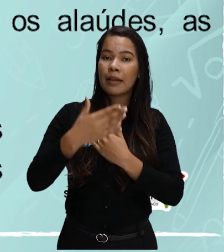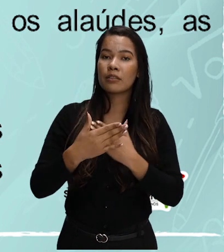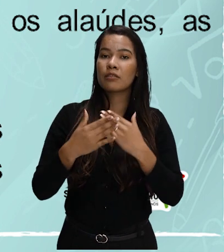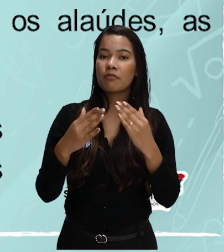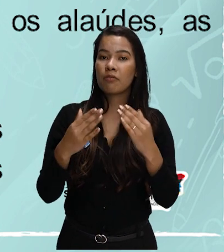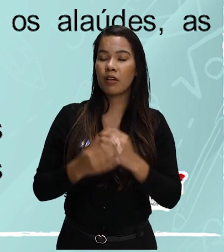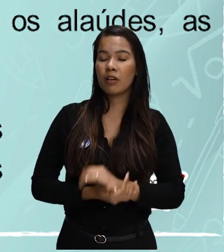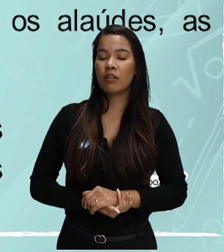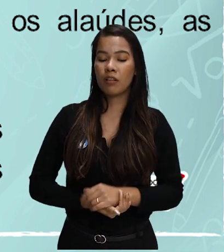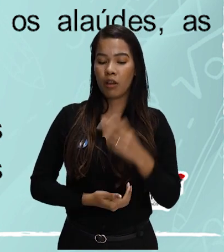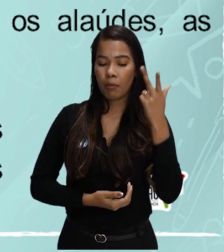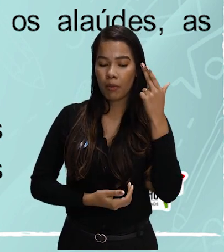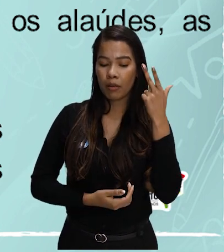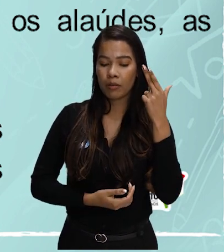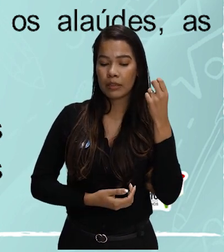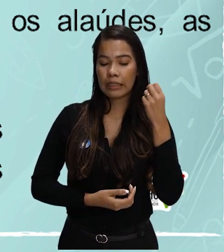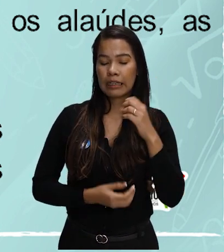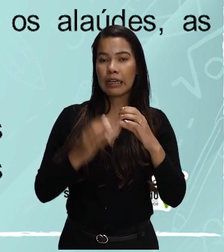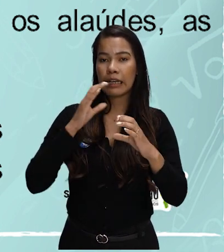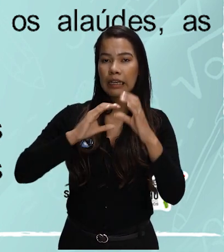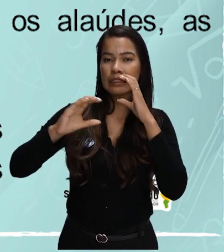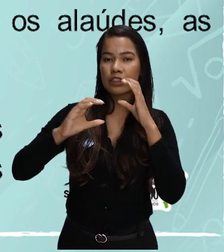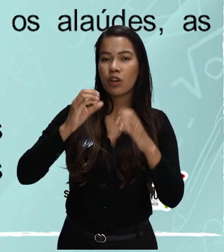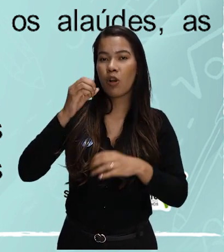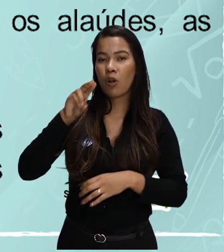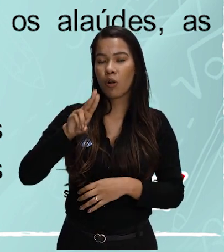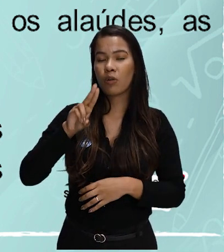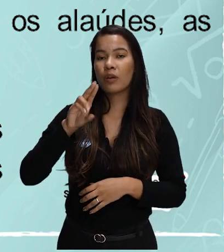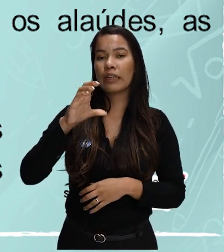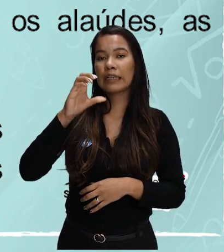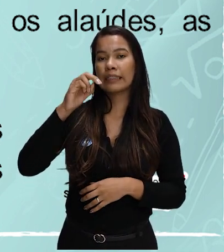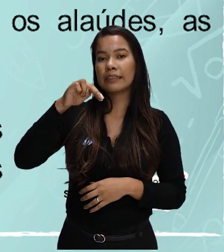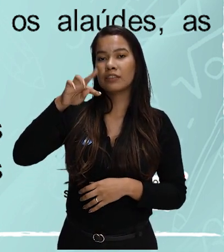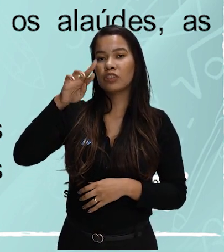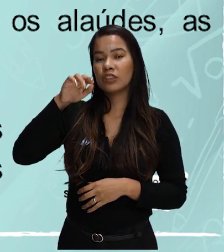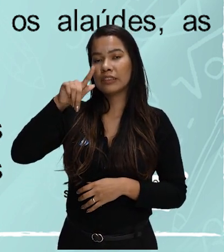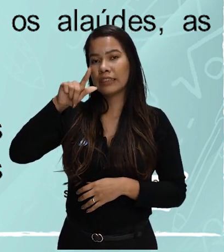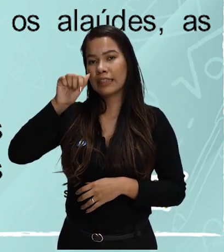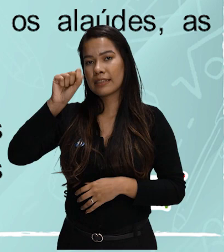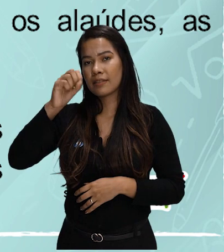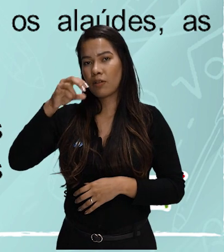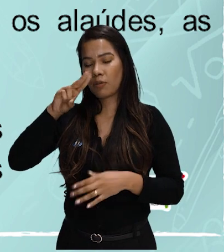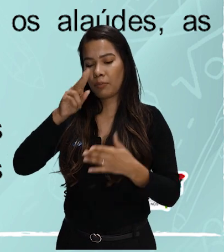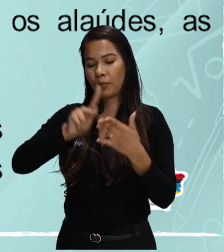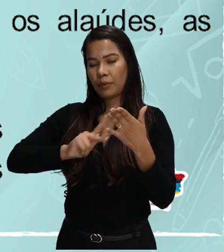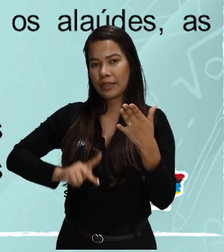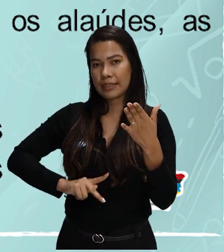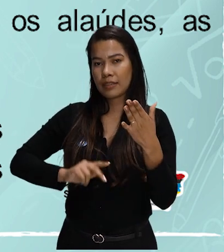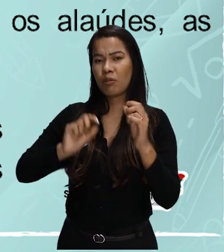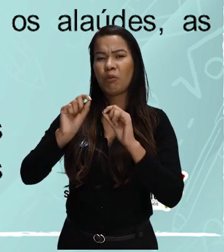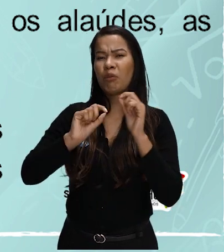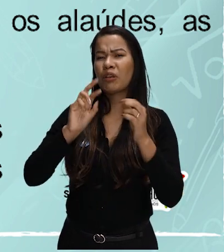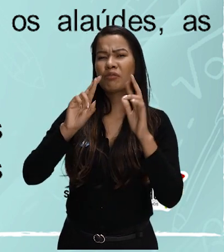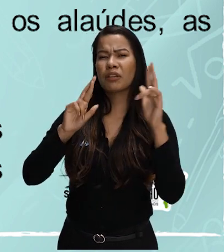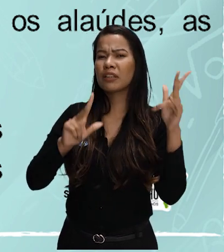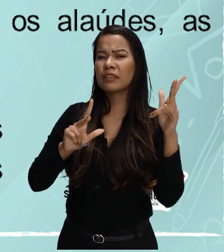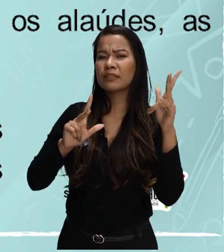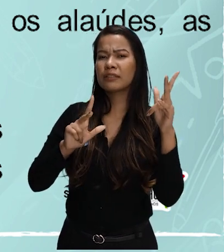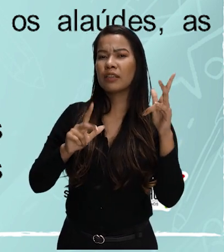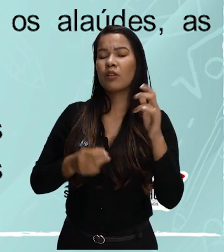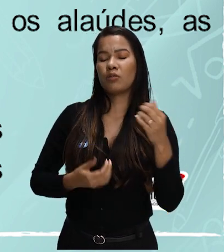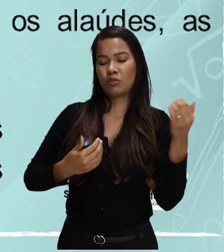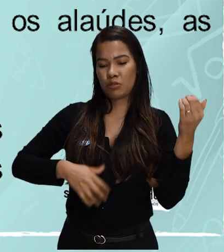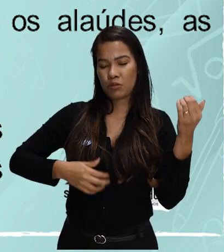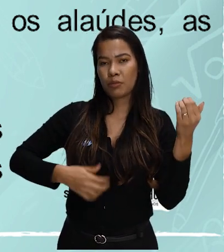eu recito, poesia. Se eu canto, cantiga. É a mesma coisa? O que diferencia? O acompanhamento dos